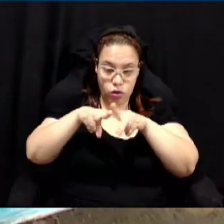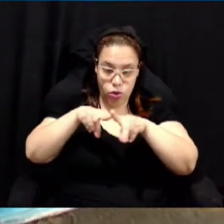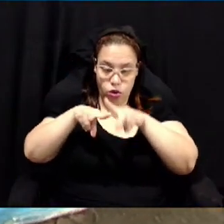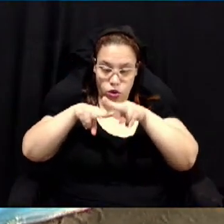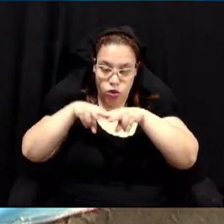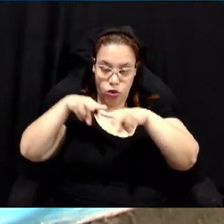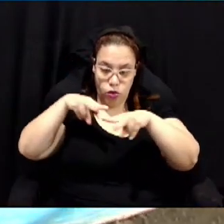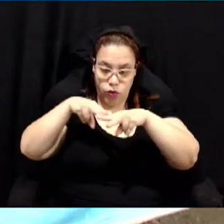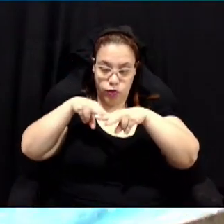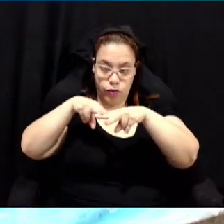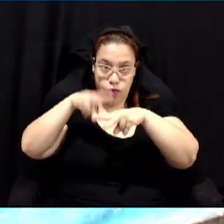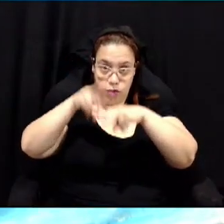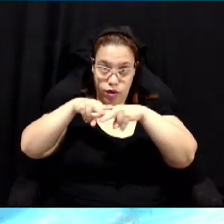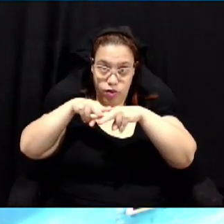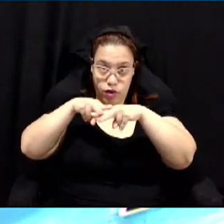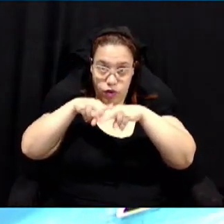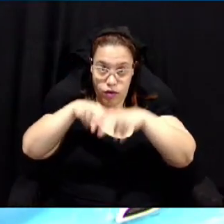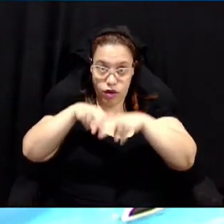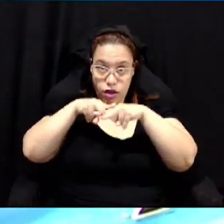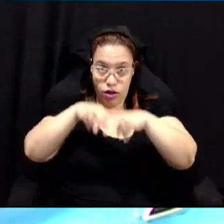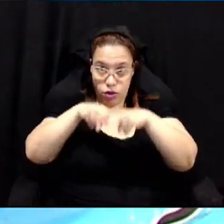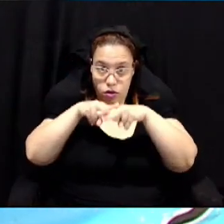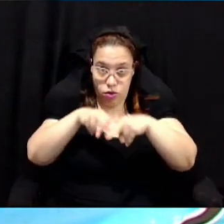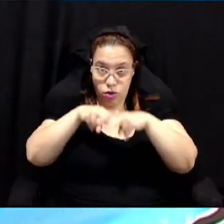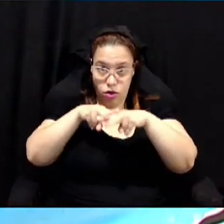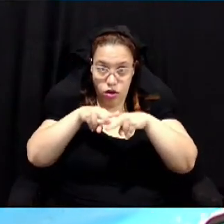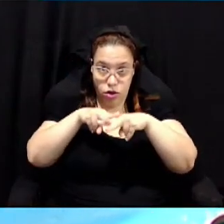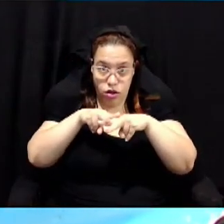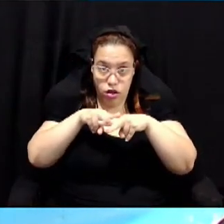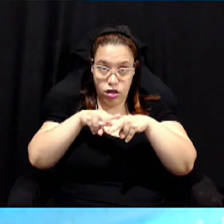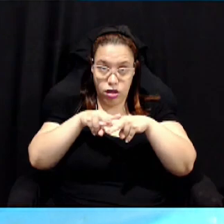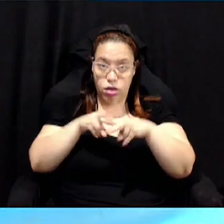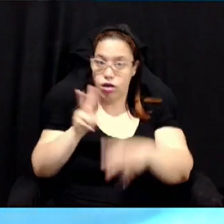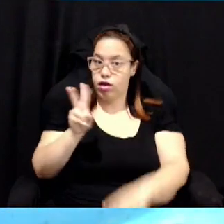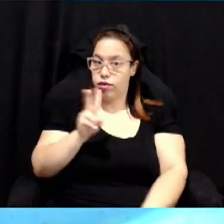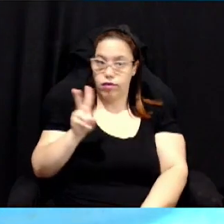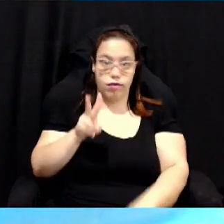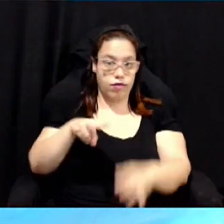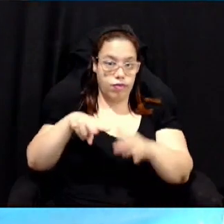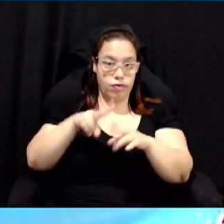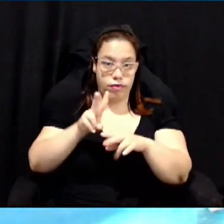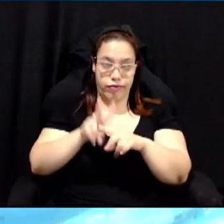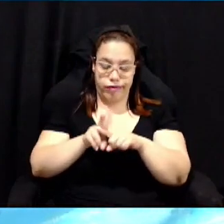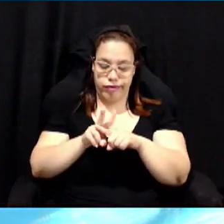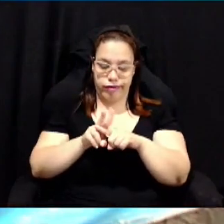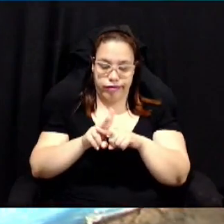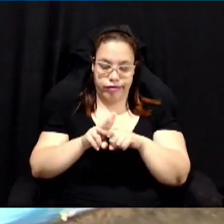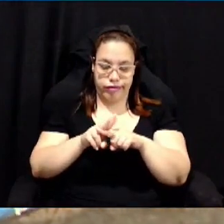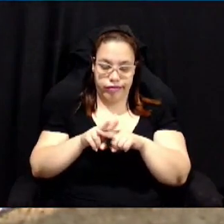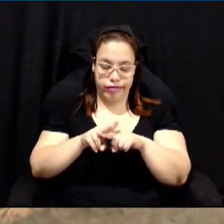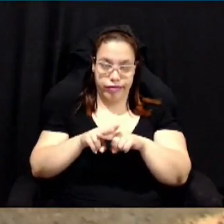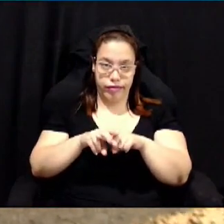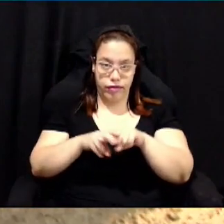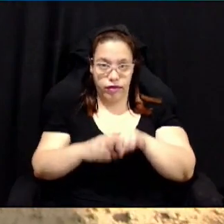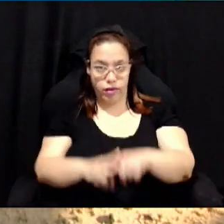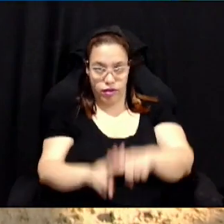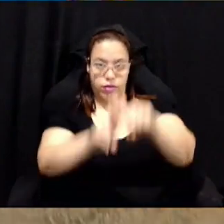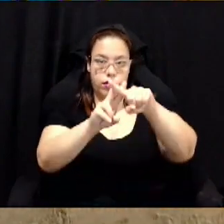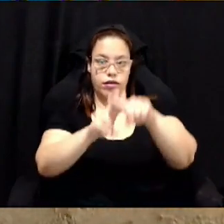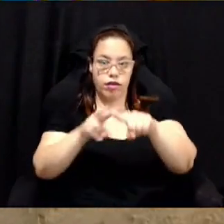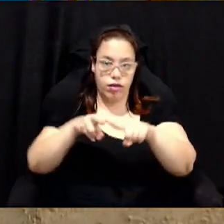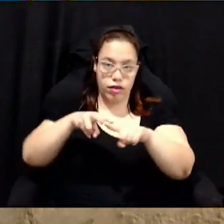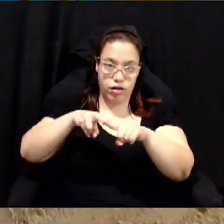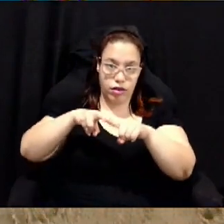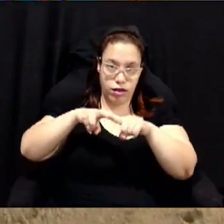fincar o pé mesmo, tá? O objetivo é esse mesmo. Não é legal que esteja totalmente solto aqui, porque senão você vai escorregar para dentro do caiaque. E